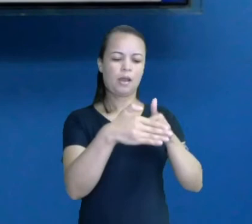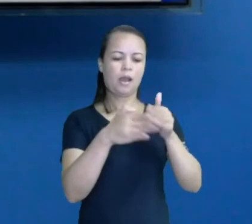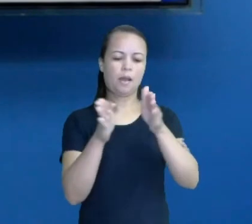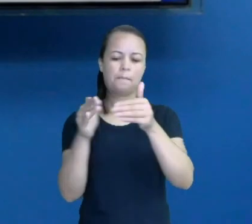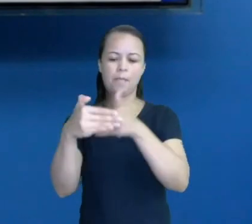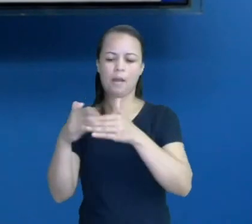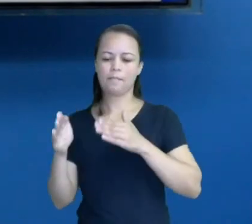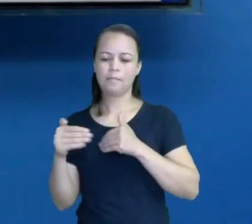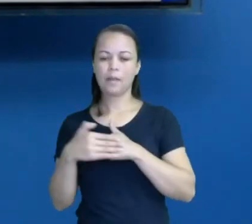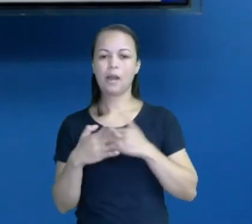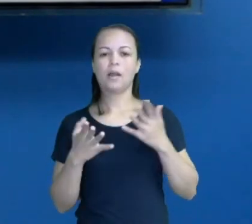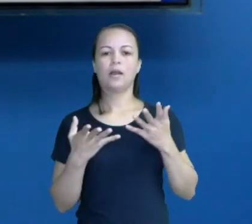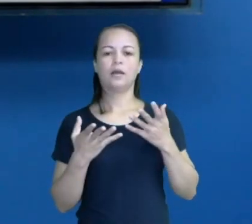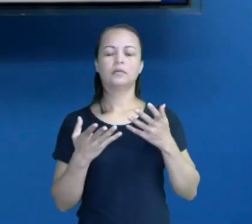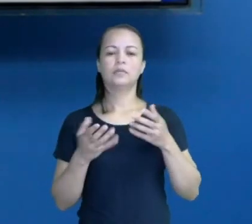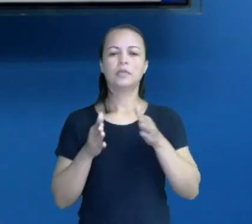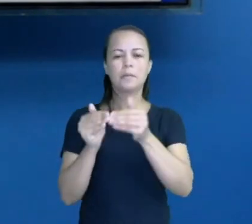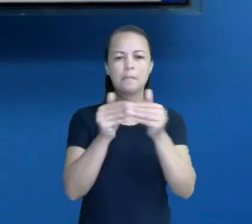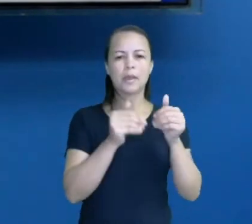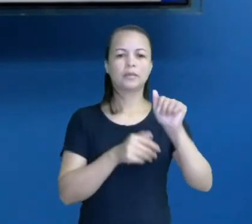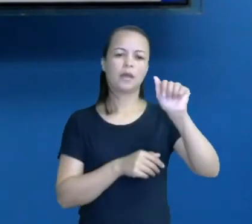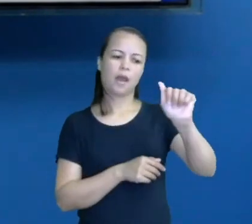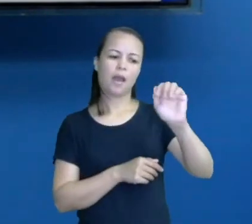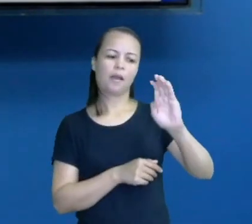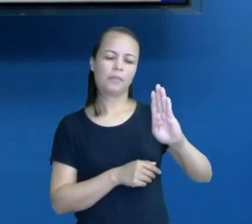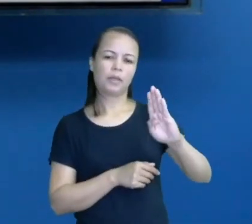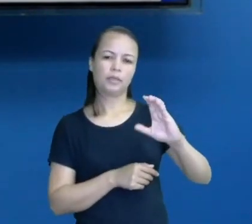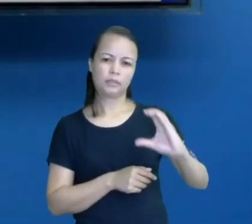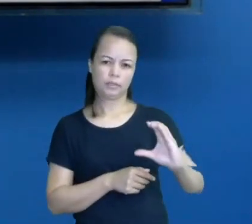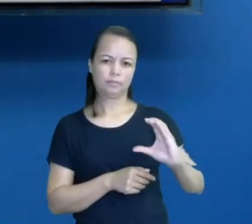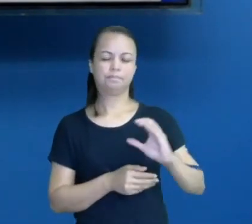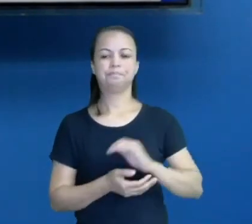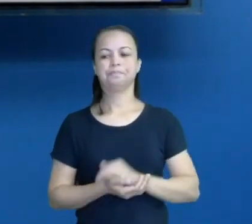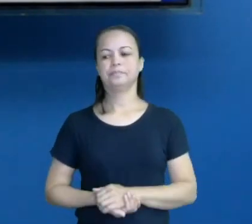pede a A, a B e a C.